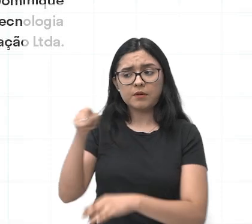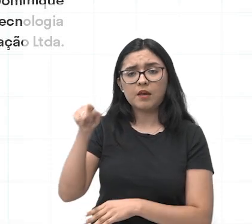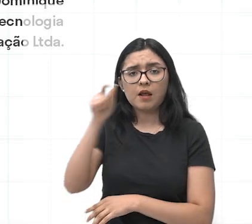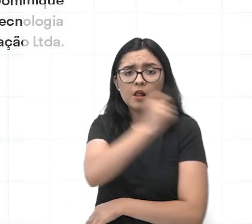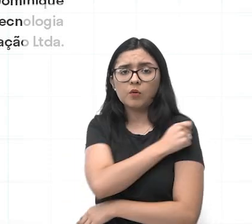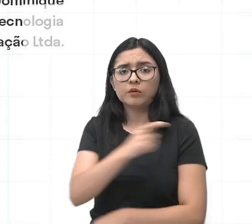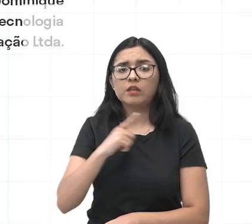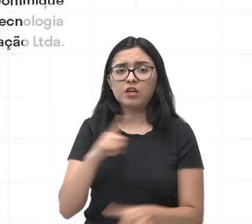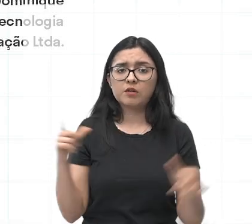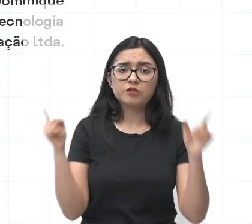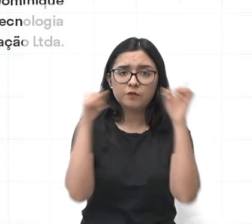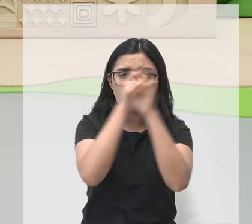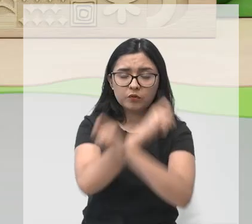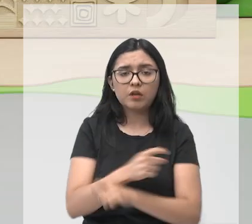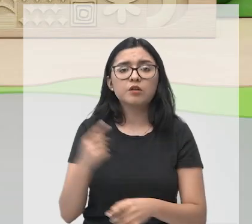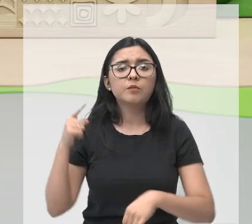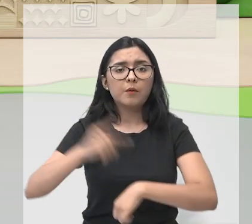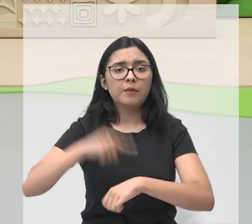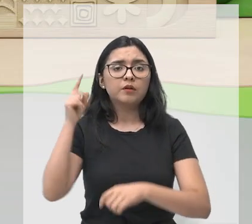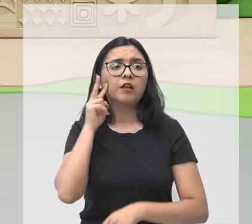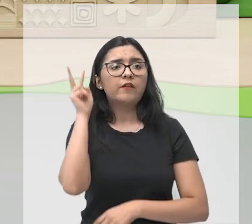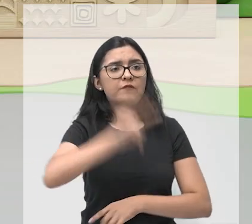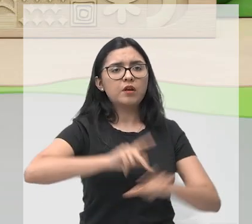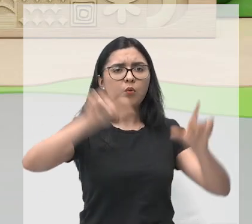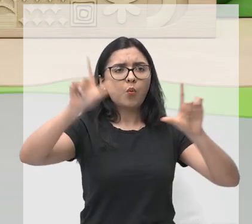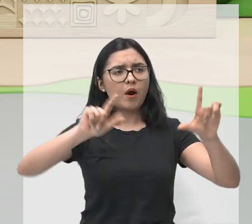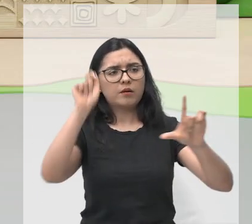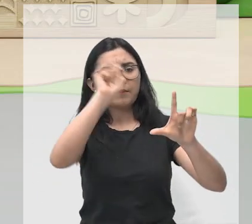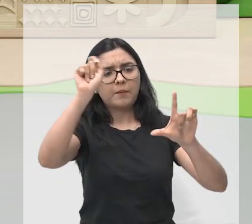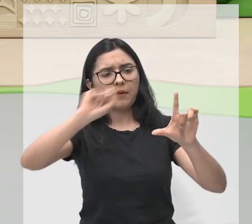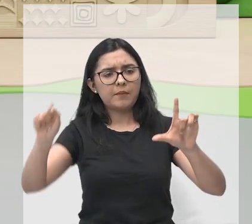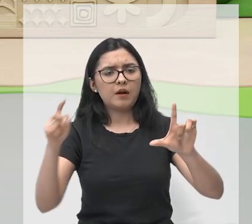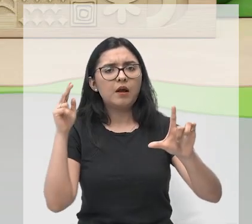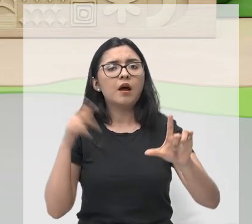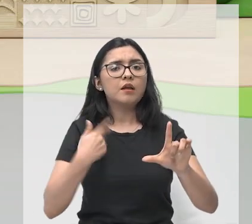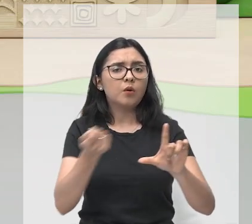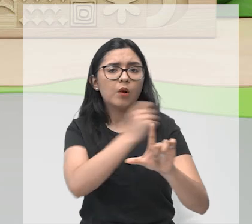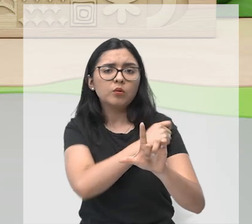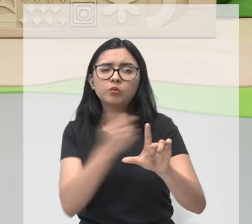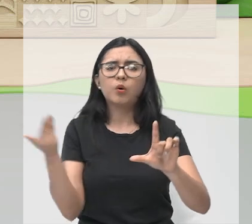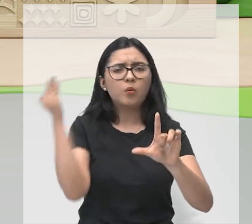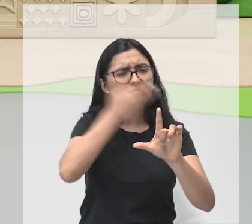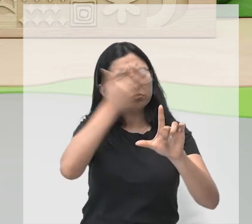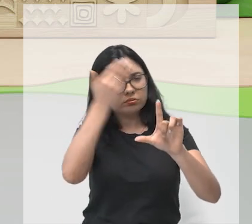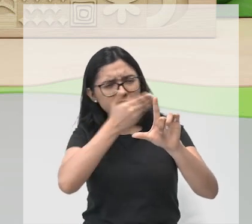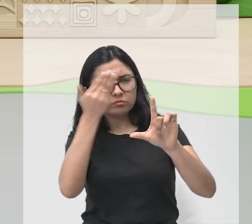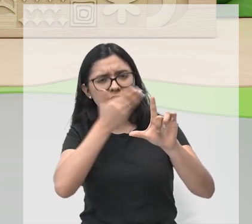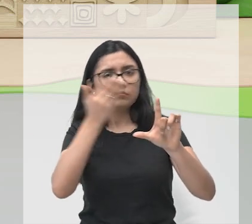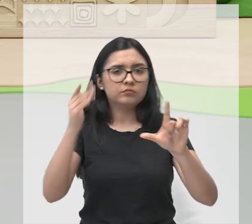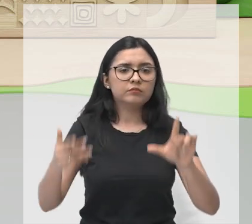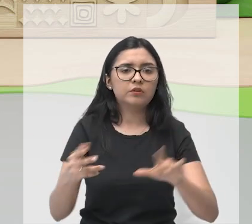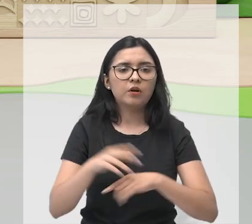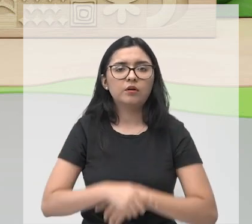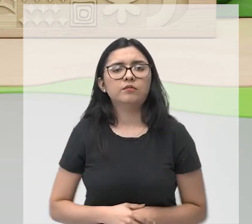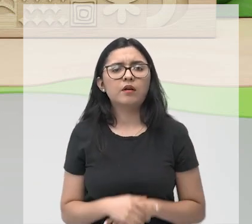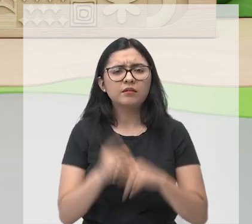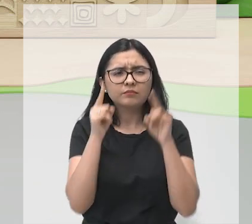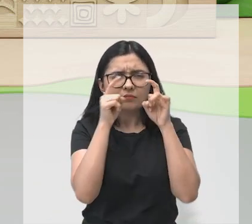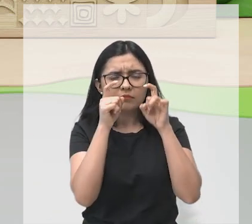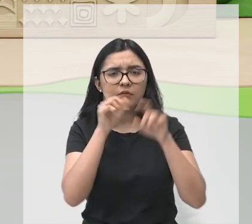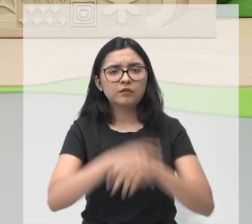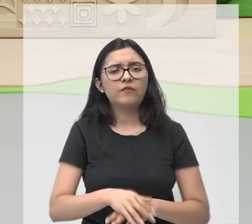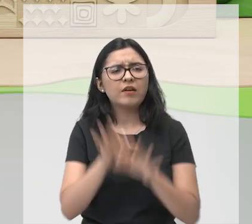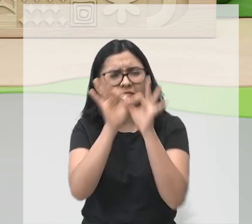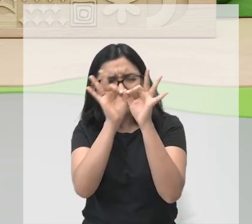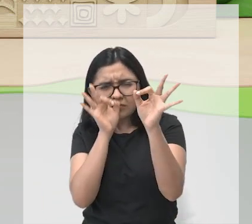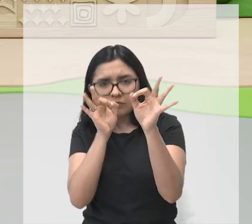aluno na hora que ele está observando alguma coisa no quadro, né? Ele está observando a explicação e começa a espremer assim o olho, aí